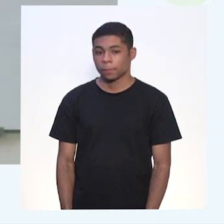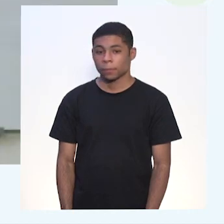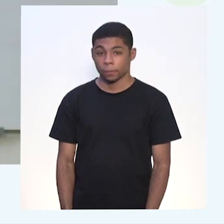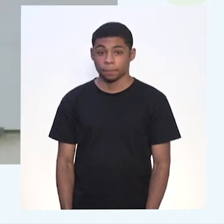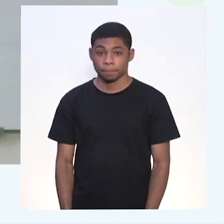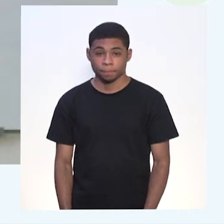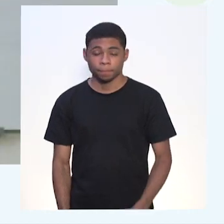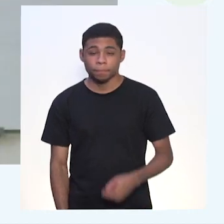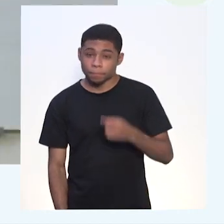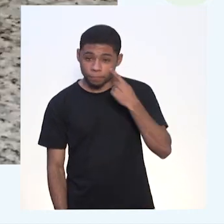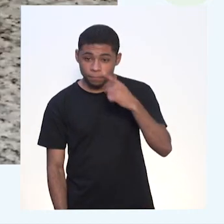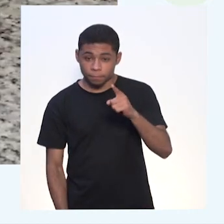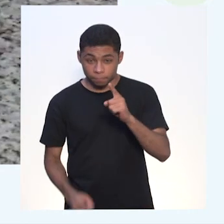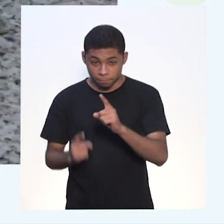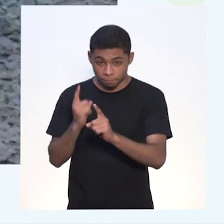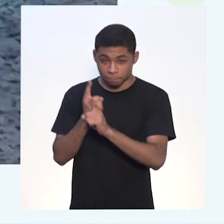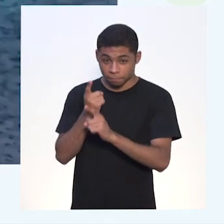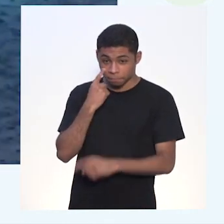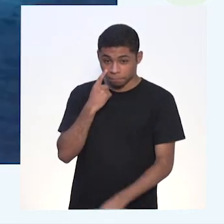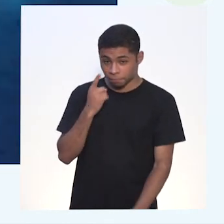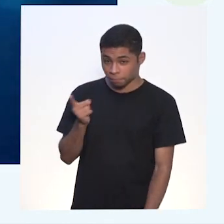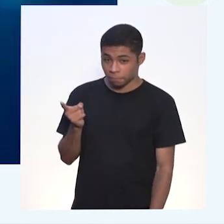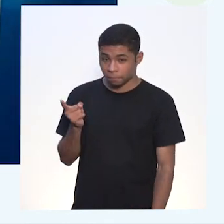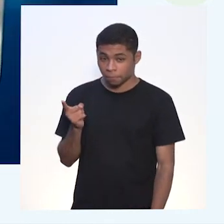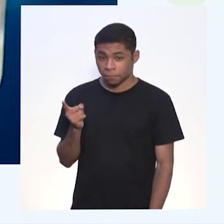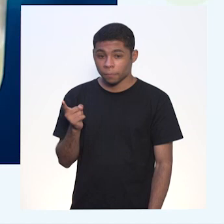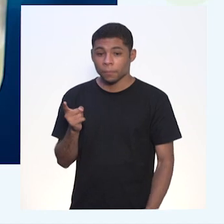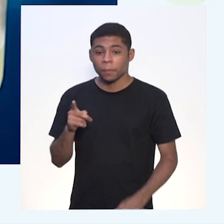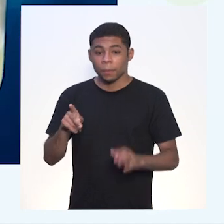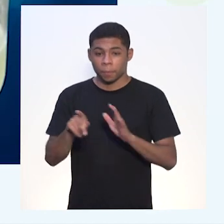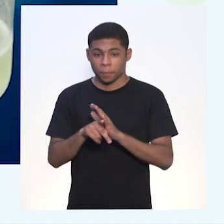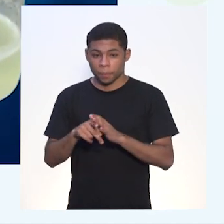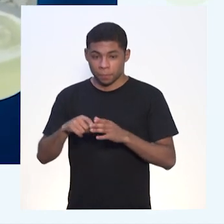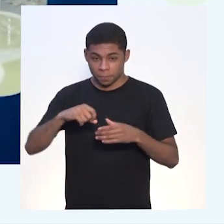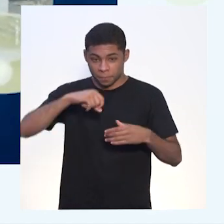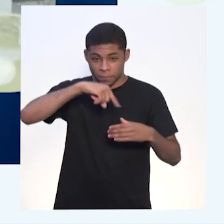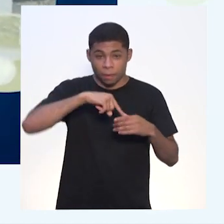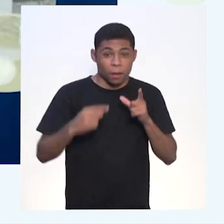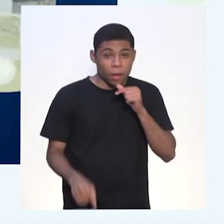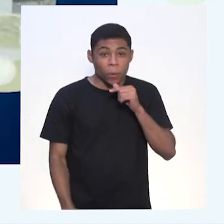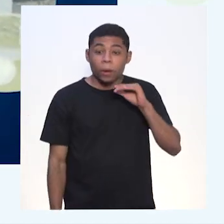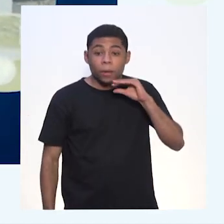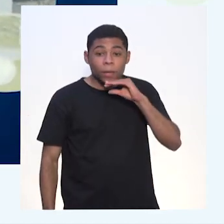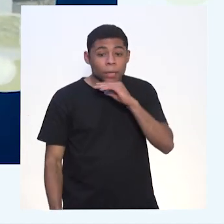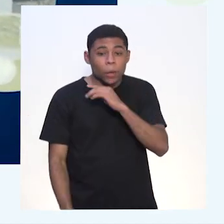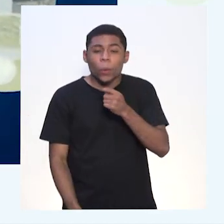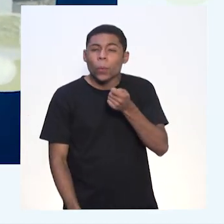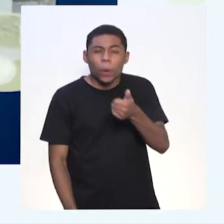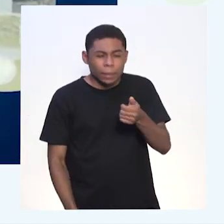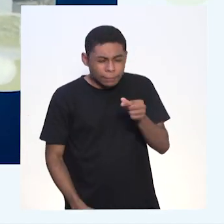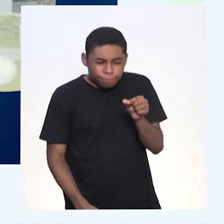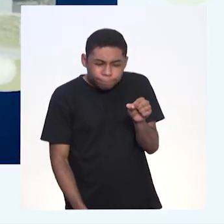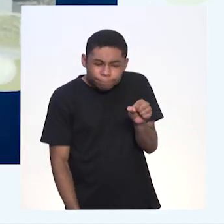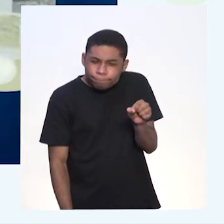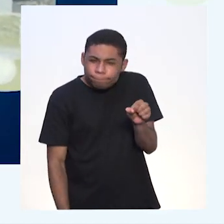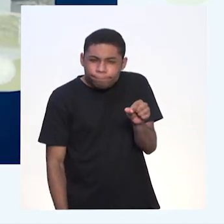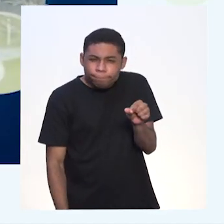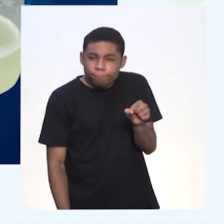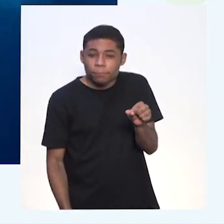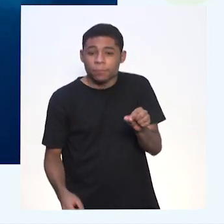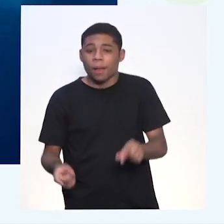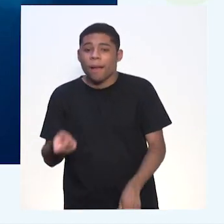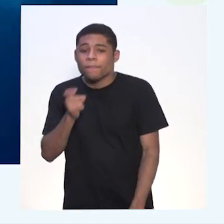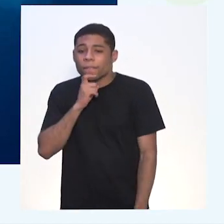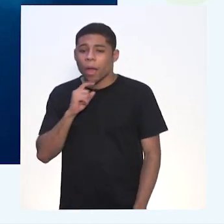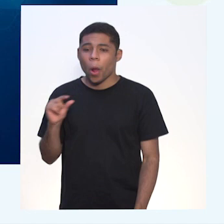Se a gente for observar, pessoal, a gente vai ver que o do comprimido da água quente, ele foi quase que totalmente consumido.